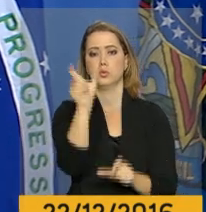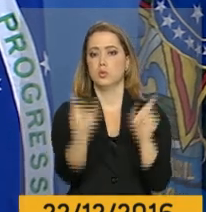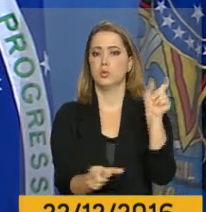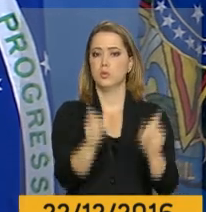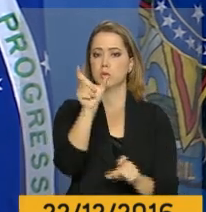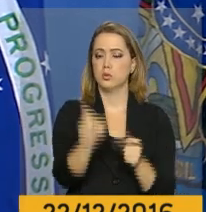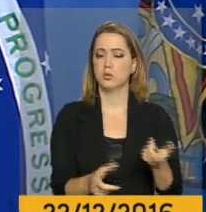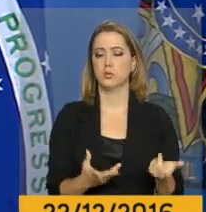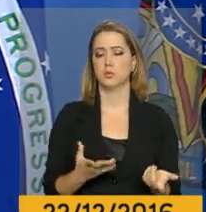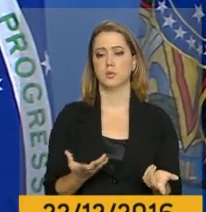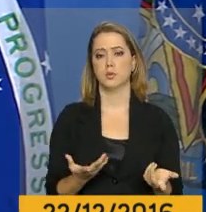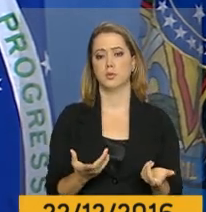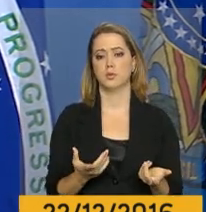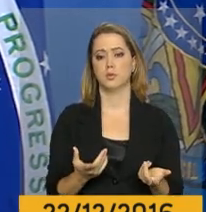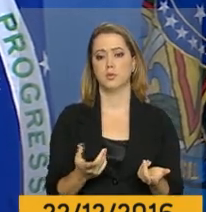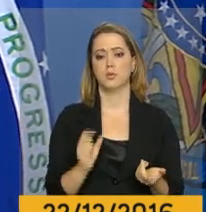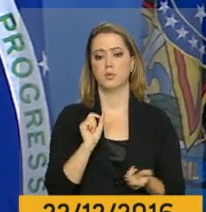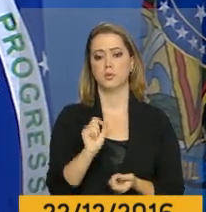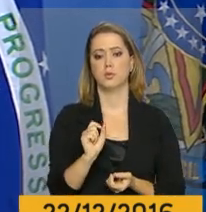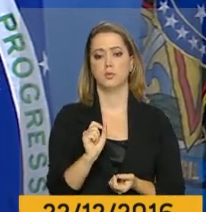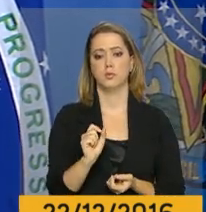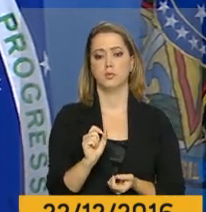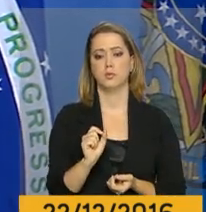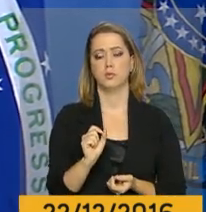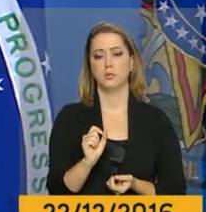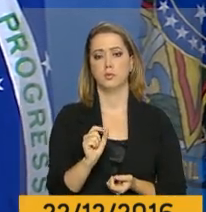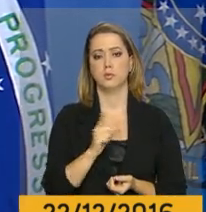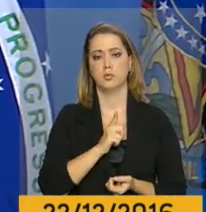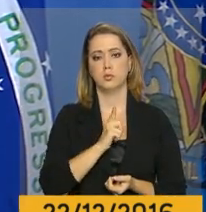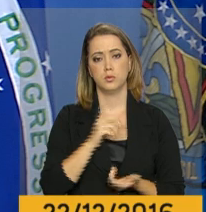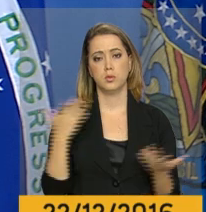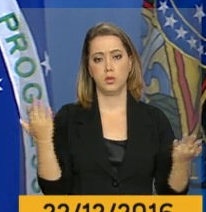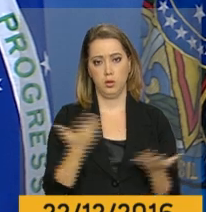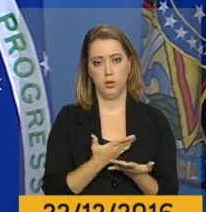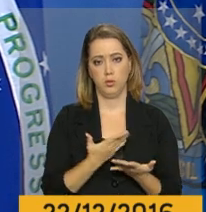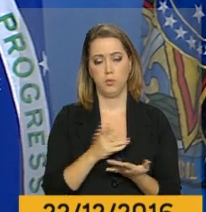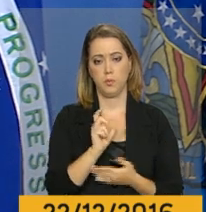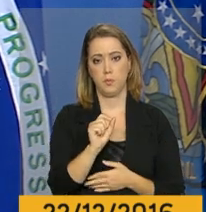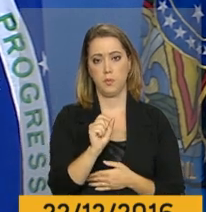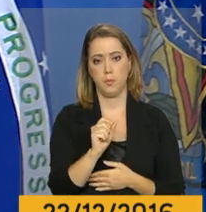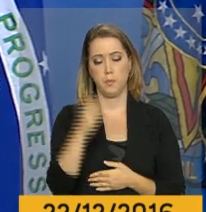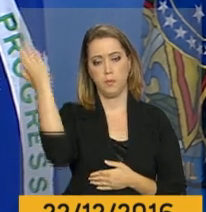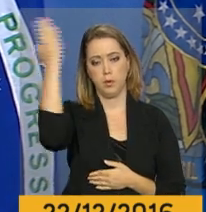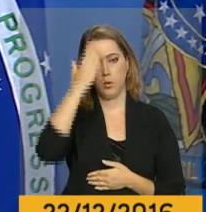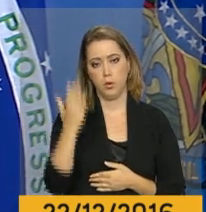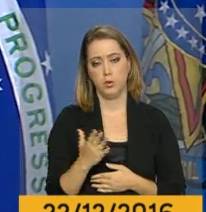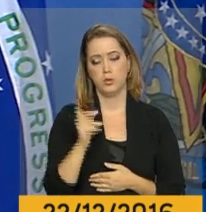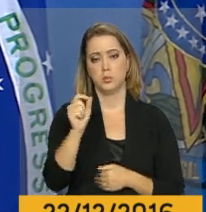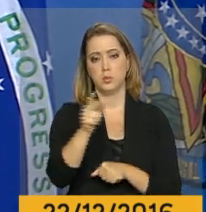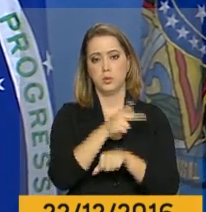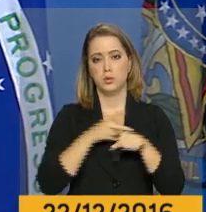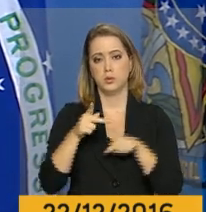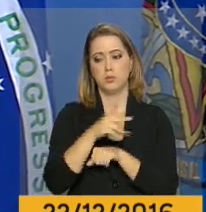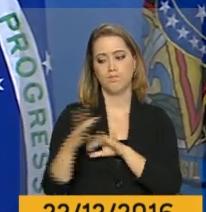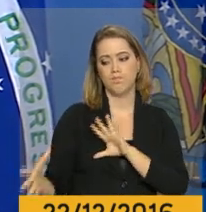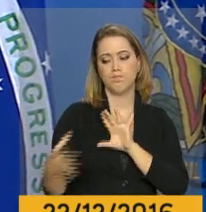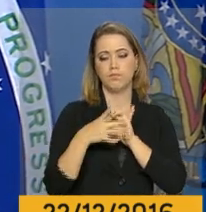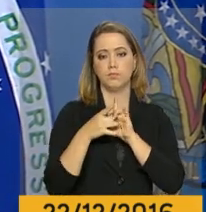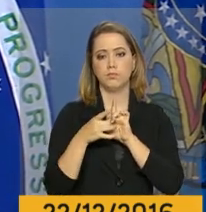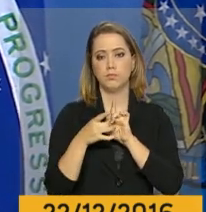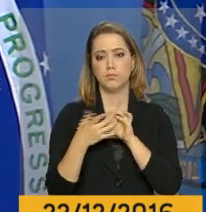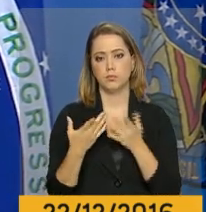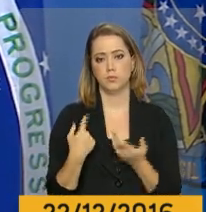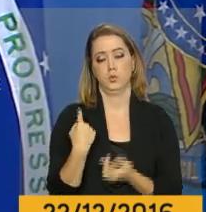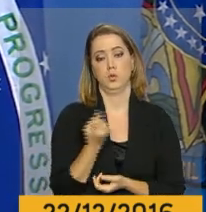do Neto, enfim, de todos, que há uma tendência no país para que haja essa unidade. Se